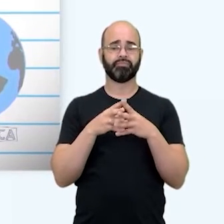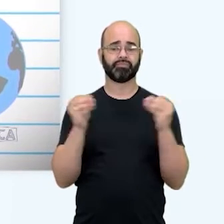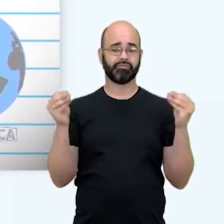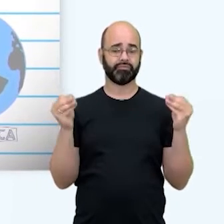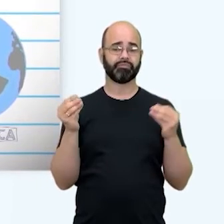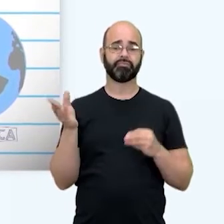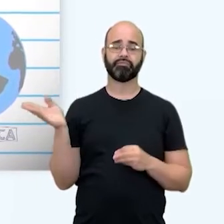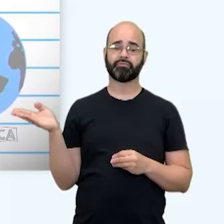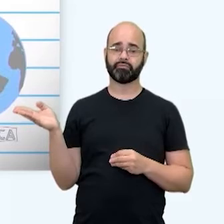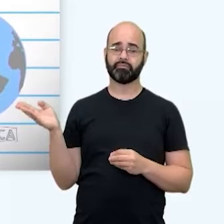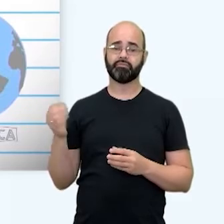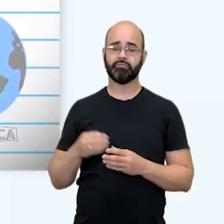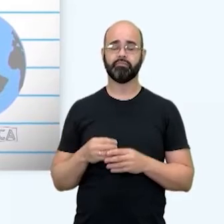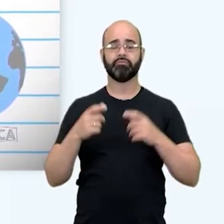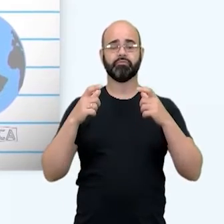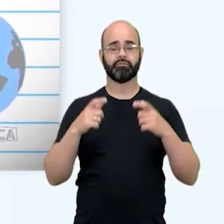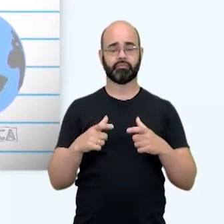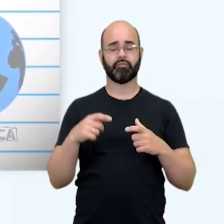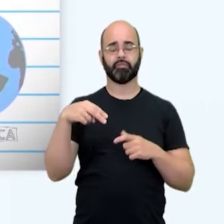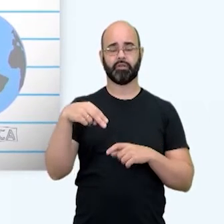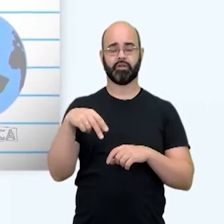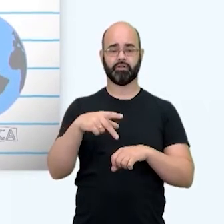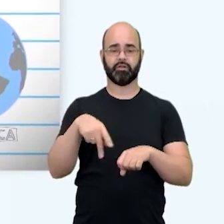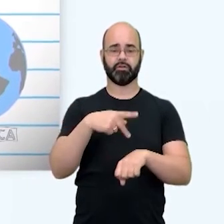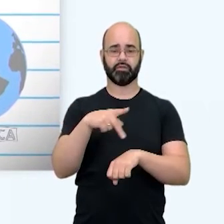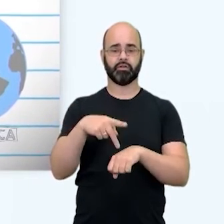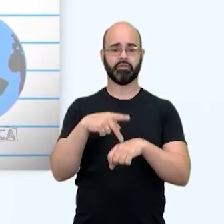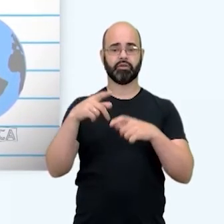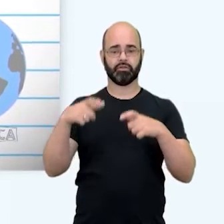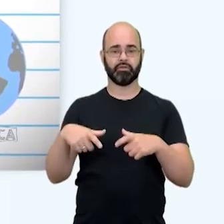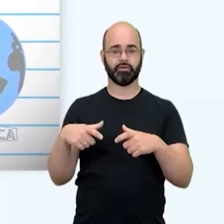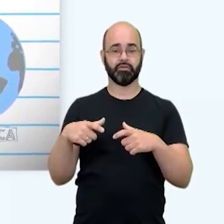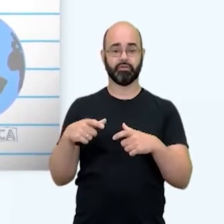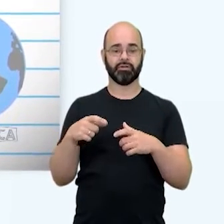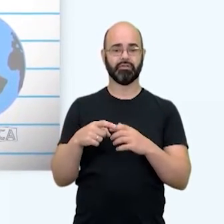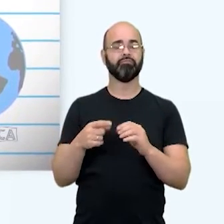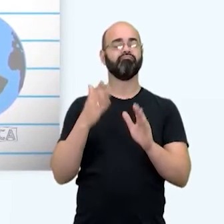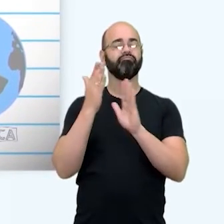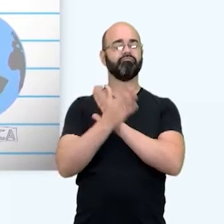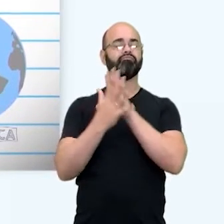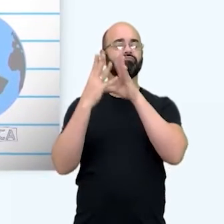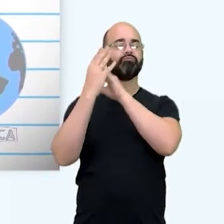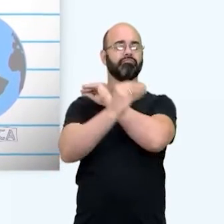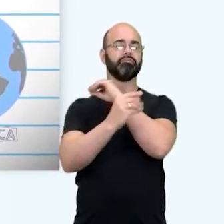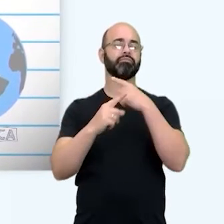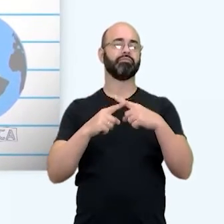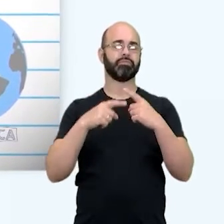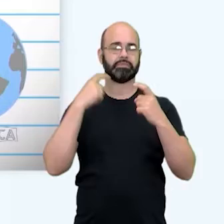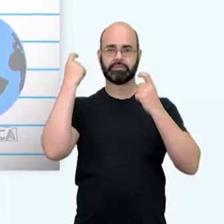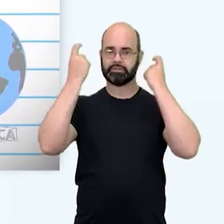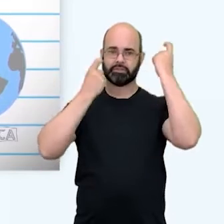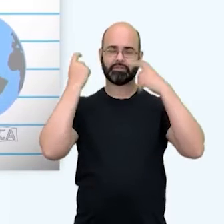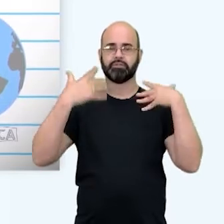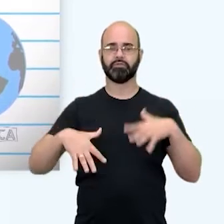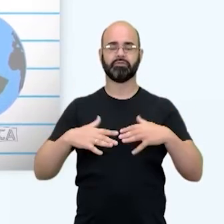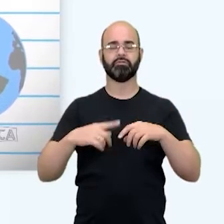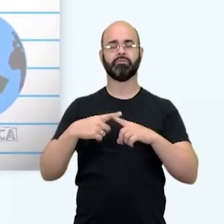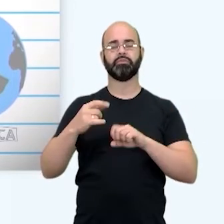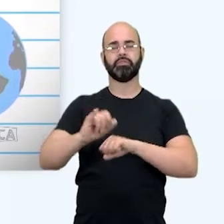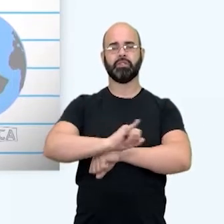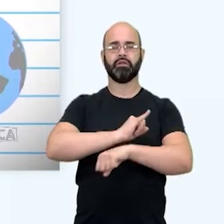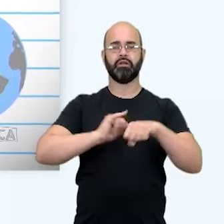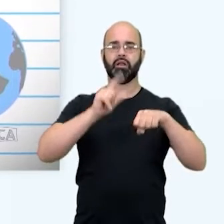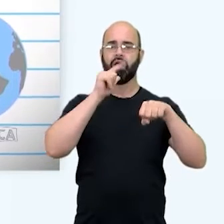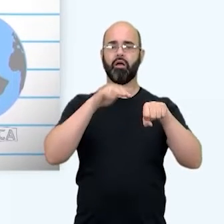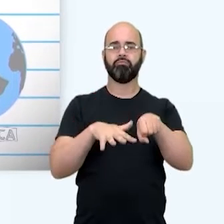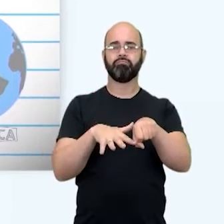Kiribati, uma nação situada no Pacífico que já adquiriu terras em outros países tendo em vista seu destino iminente, já que a maioria dos efeitos da mudança